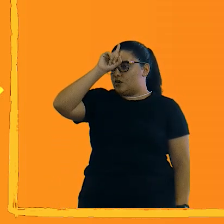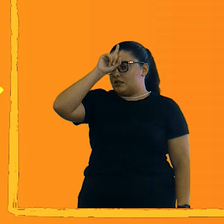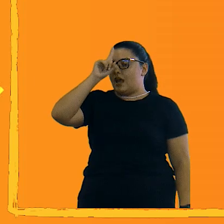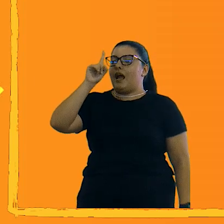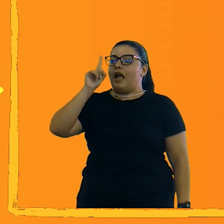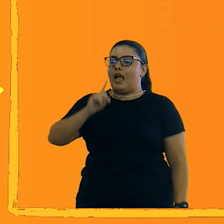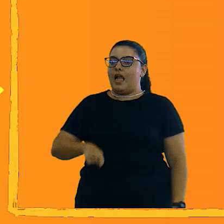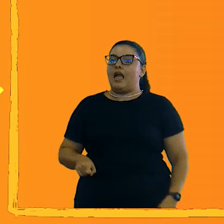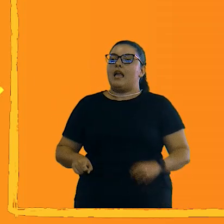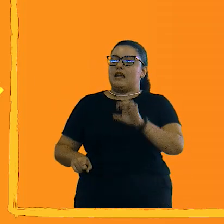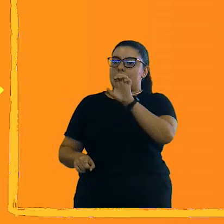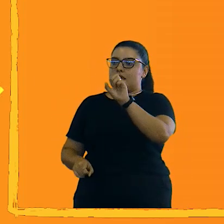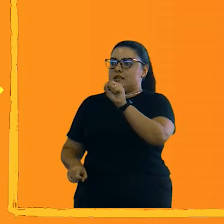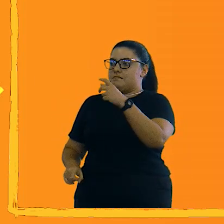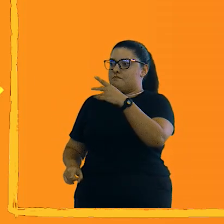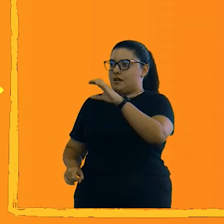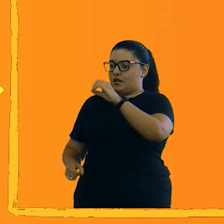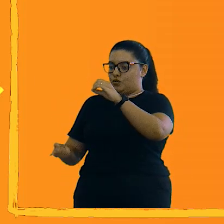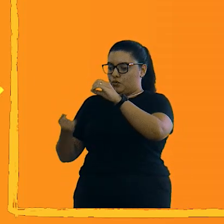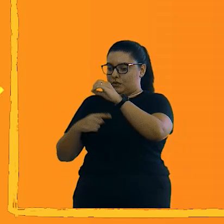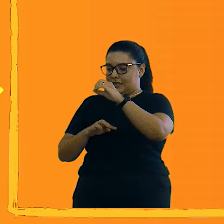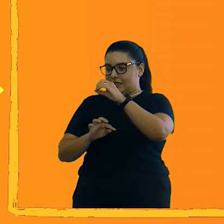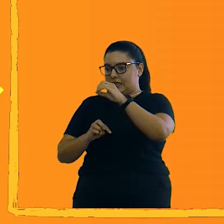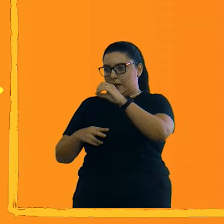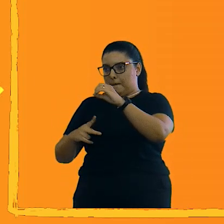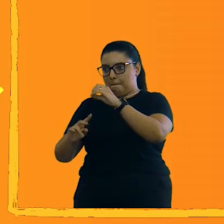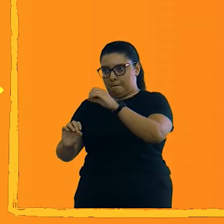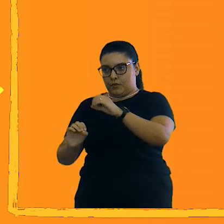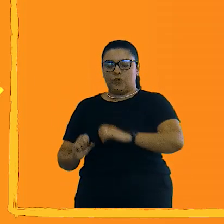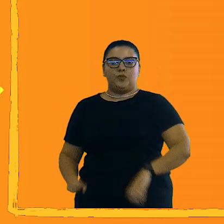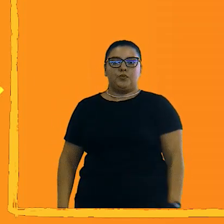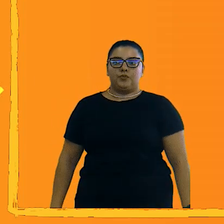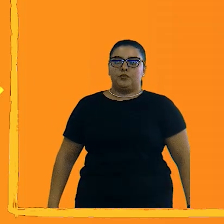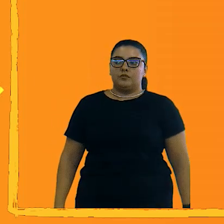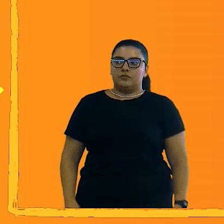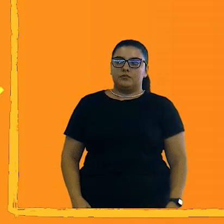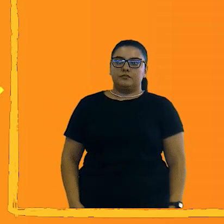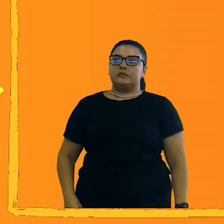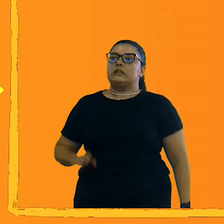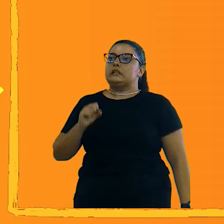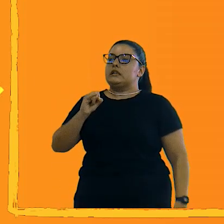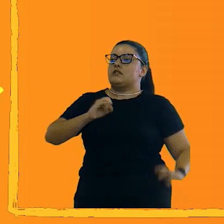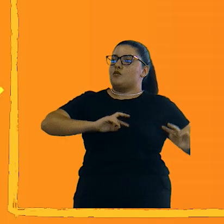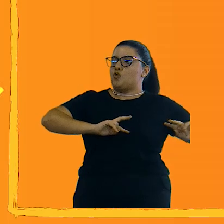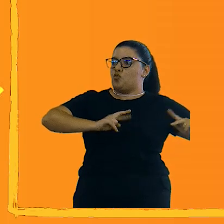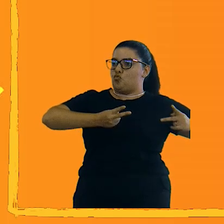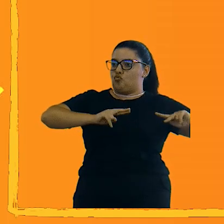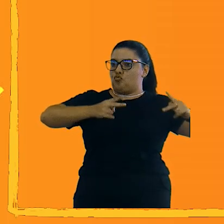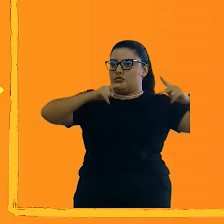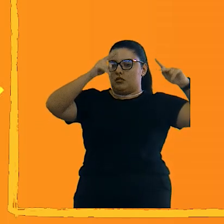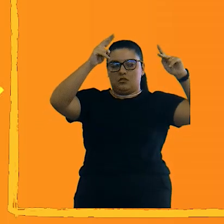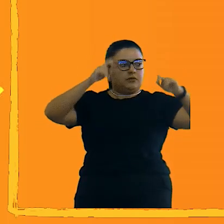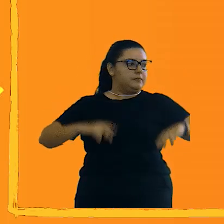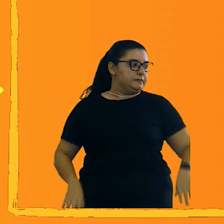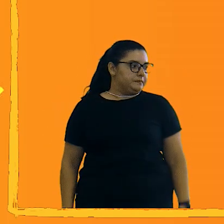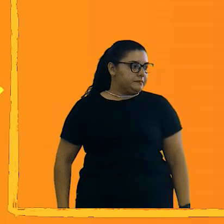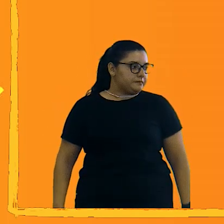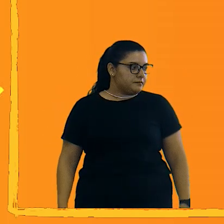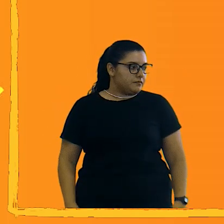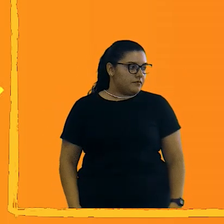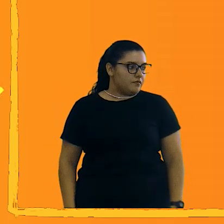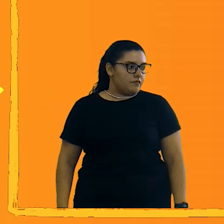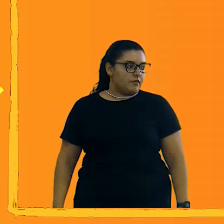tempo sim ou não sim com uma velocidade constante pessoal se eu